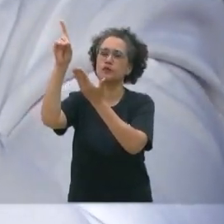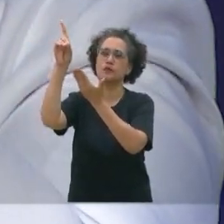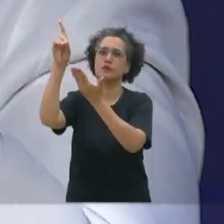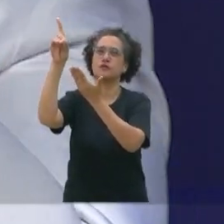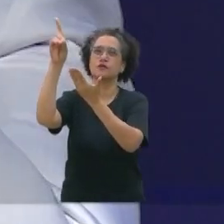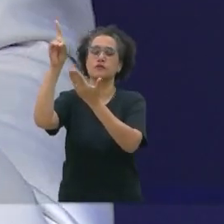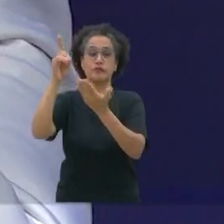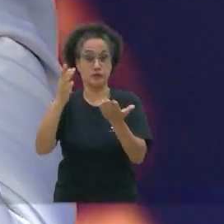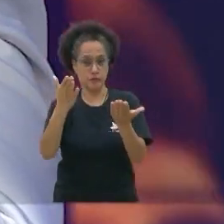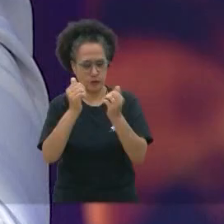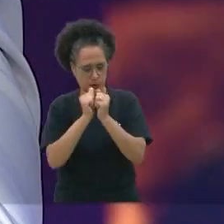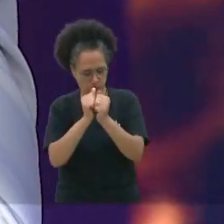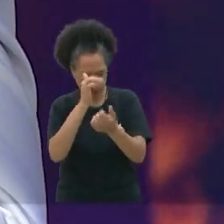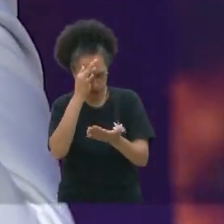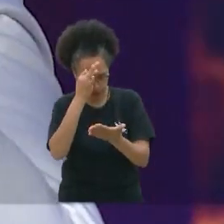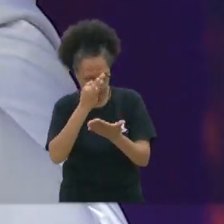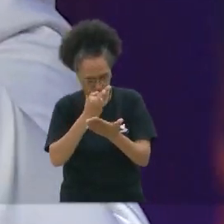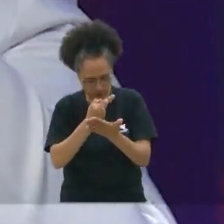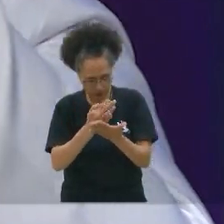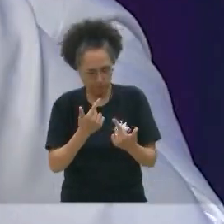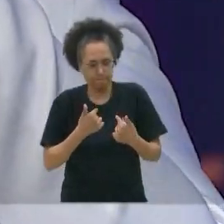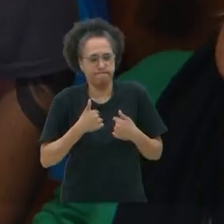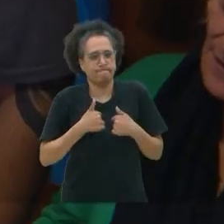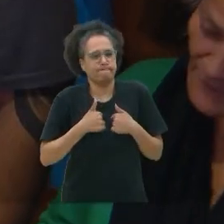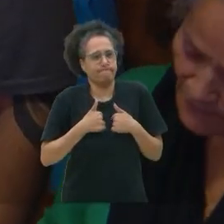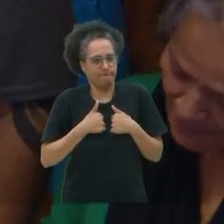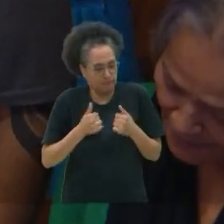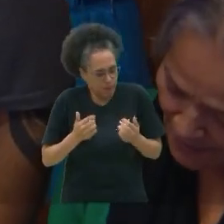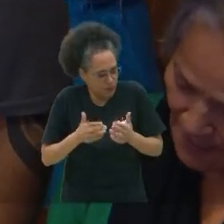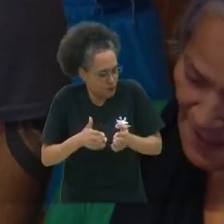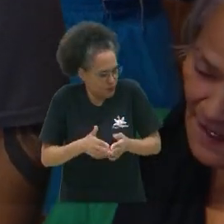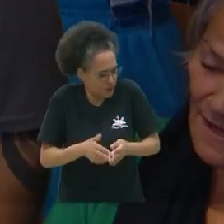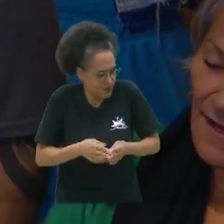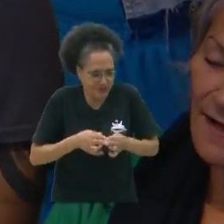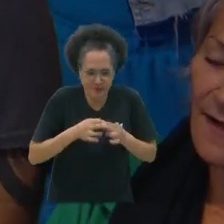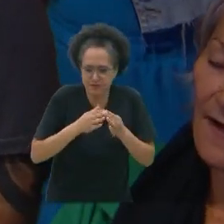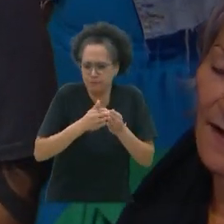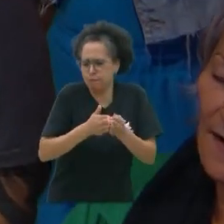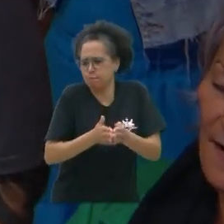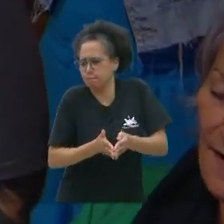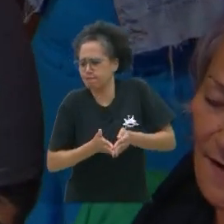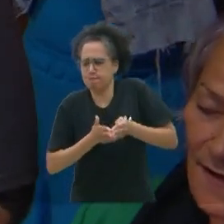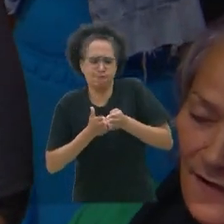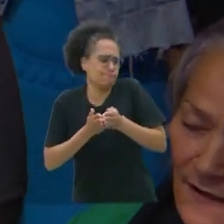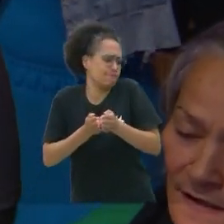amor. Canta com fé, eu navegarei.